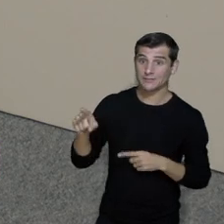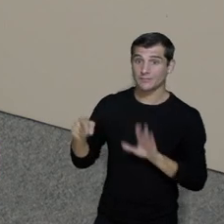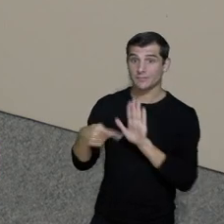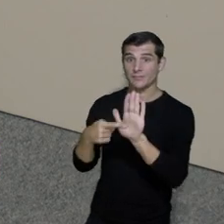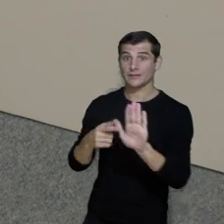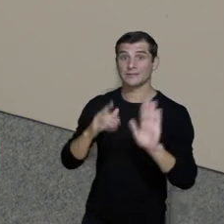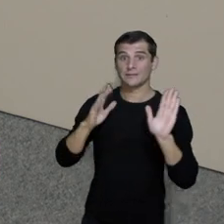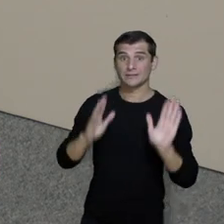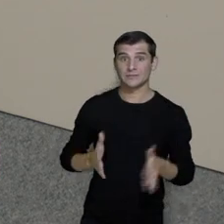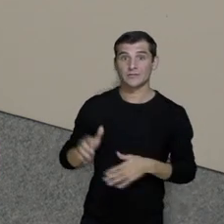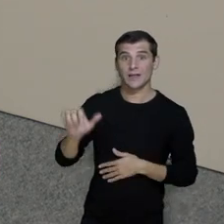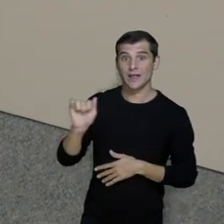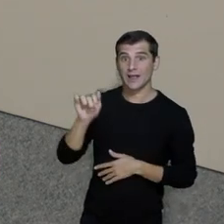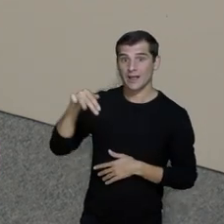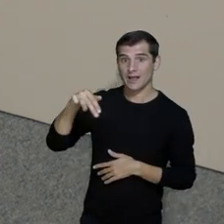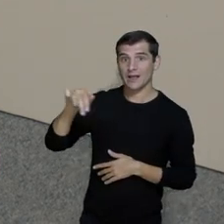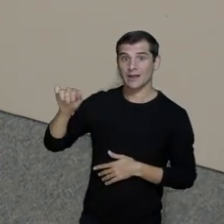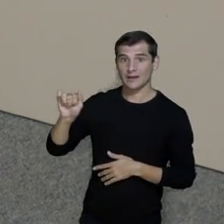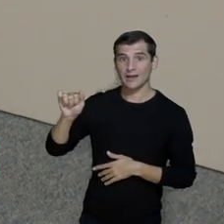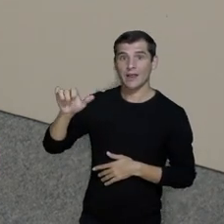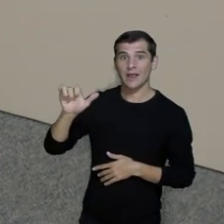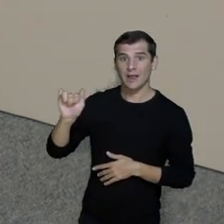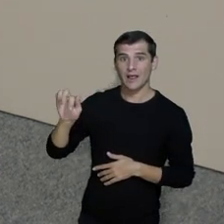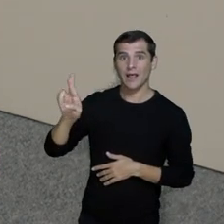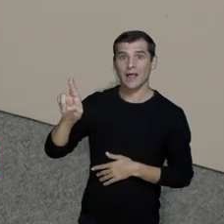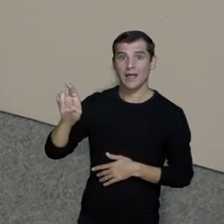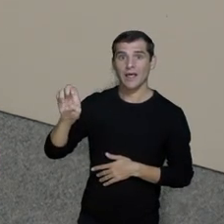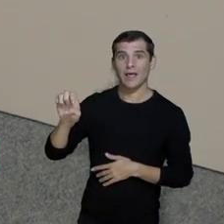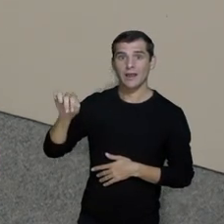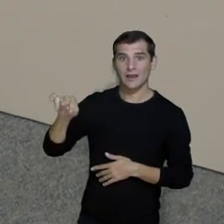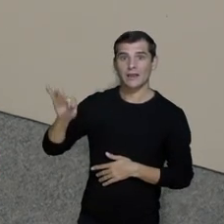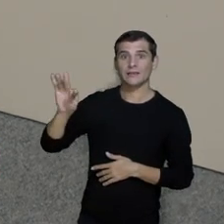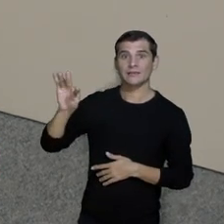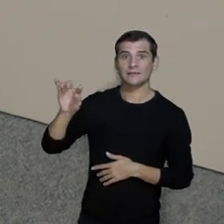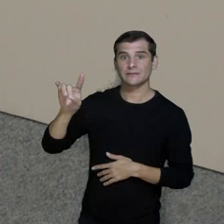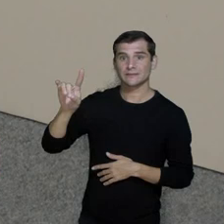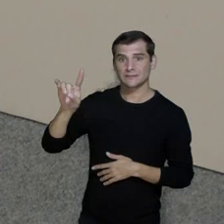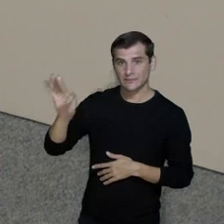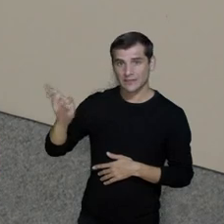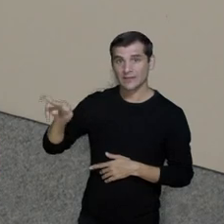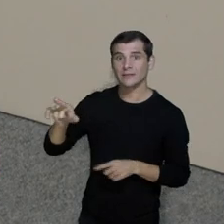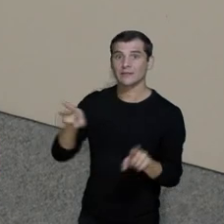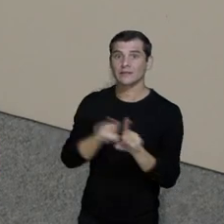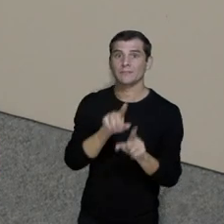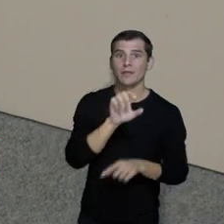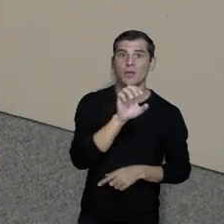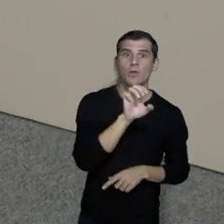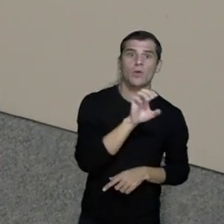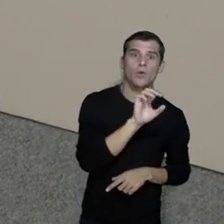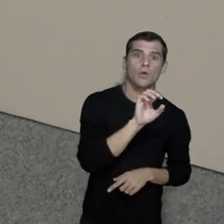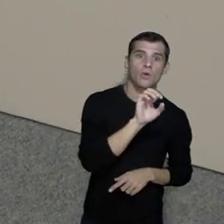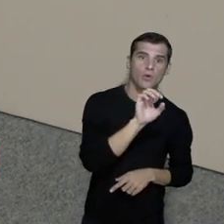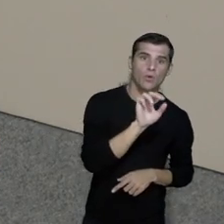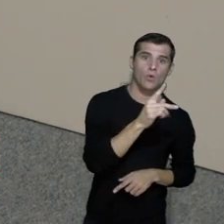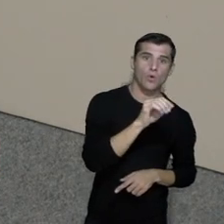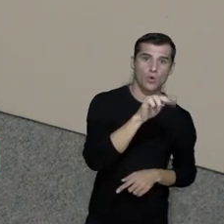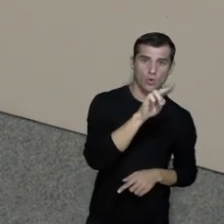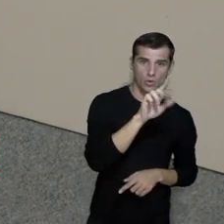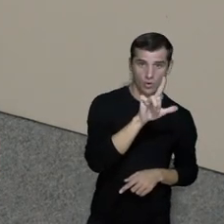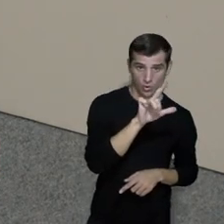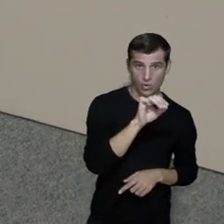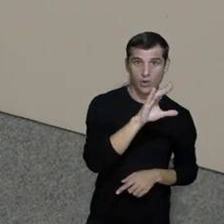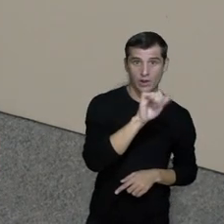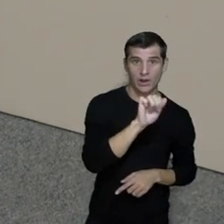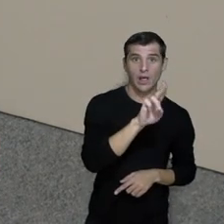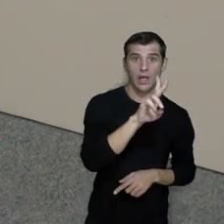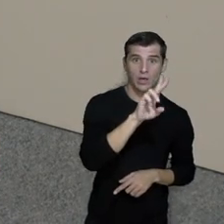Ana arent a questão do holocausto a escravidão também é um crime de Ono e a gente